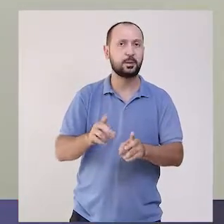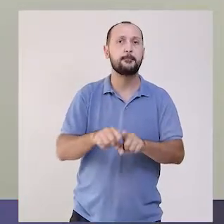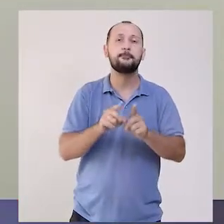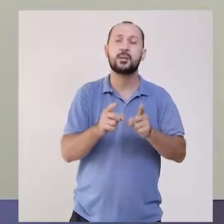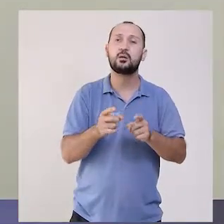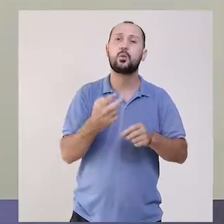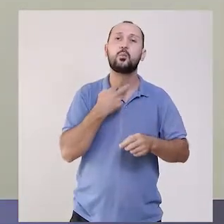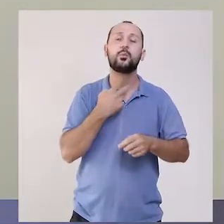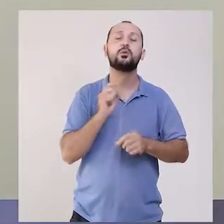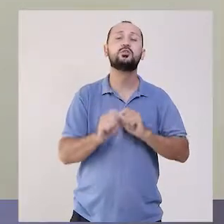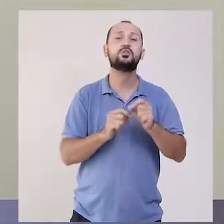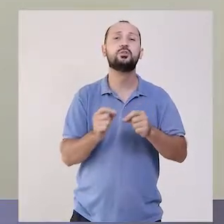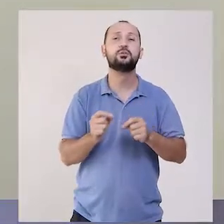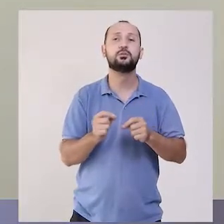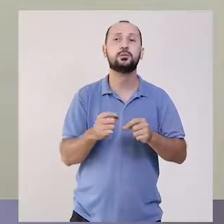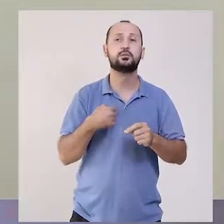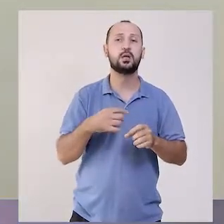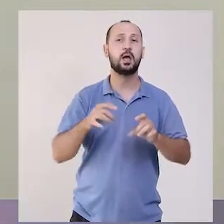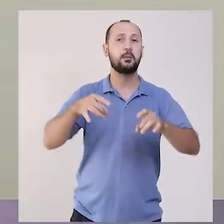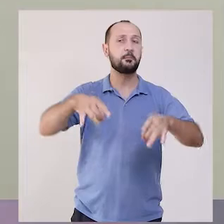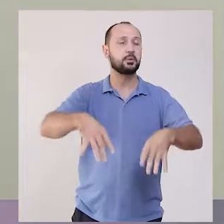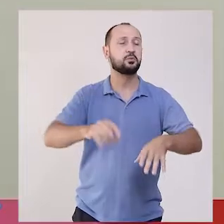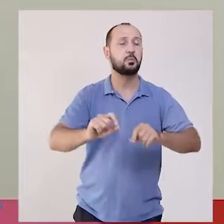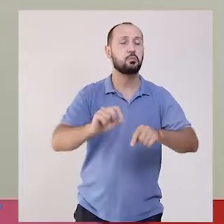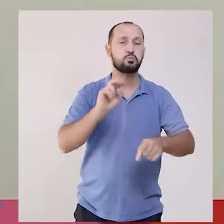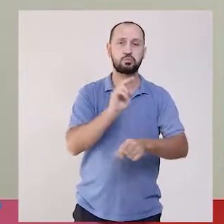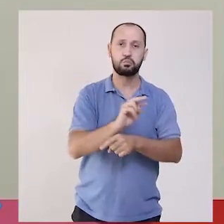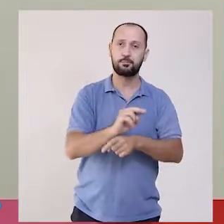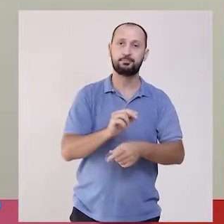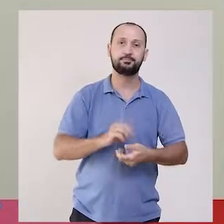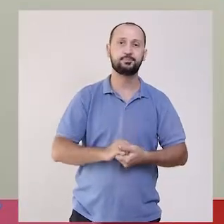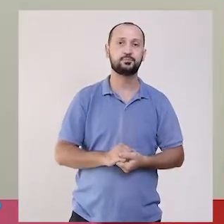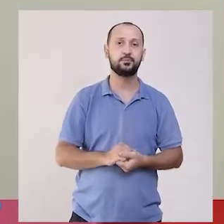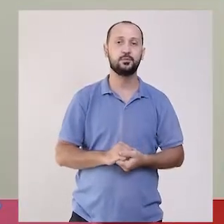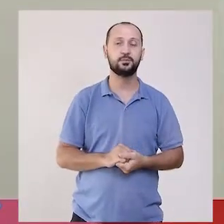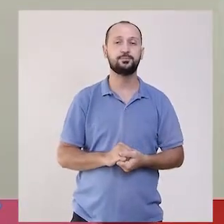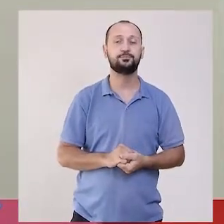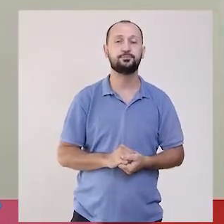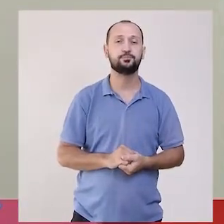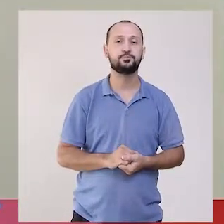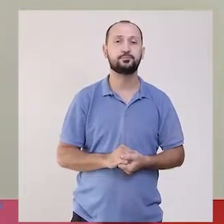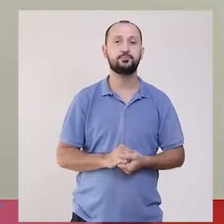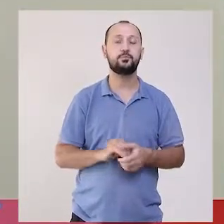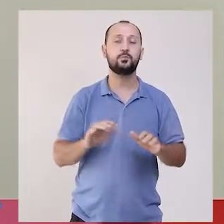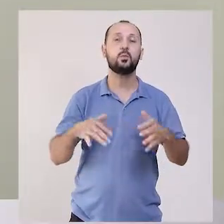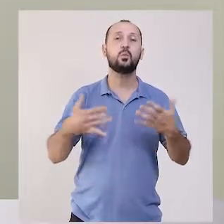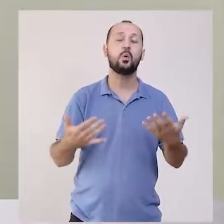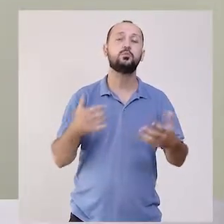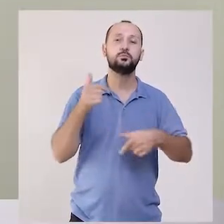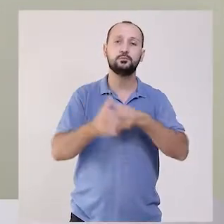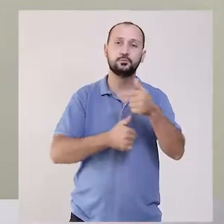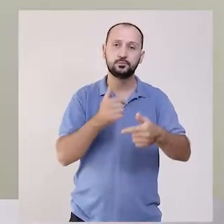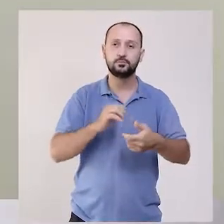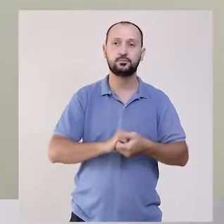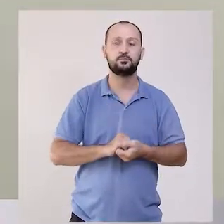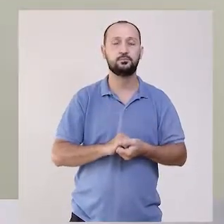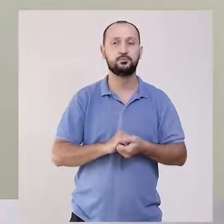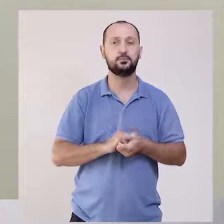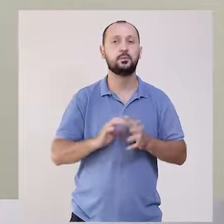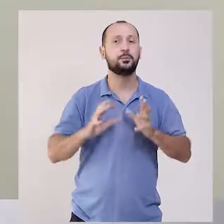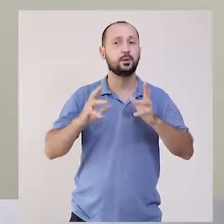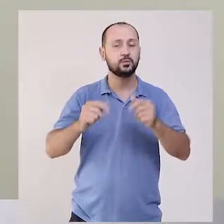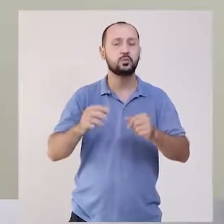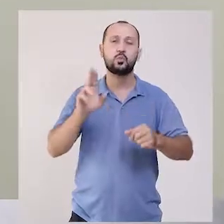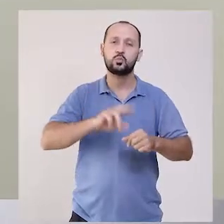que voltar. Mas não podemos relaxar os cuidados. Quais são esses cuidados? Vale